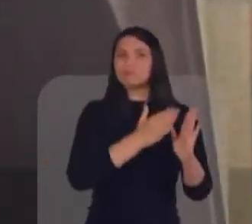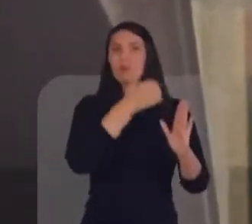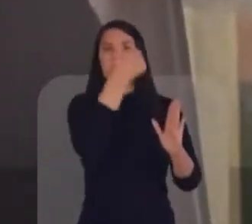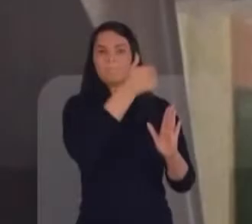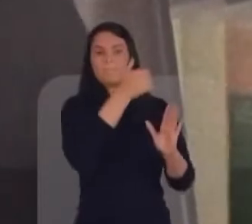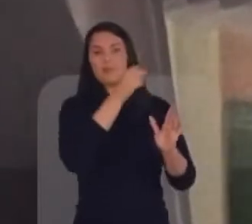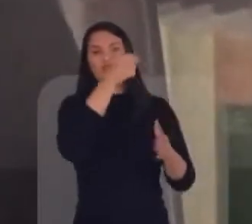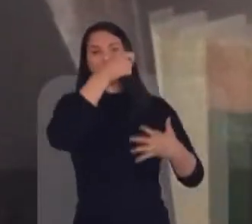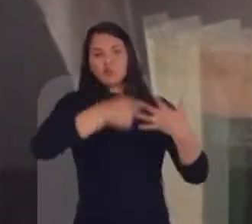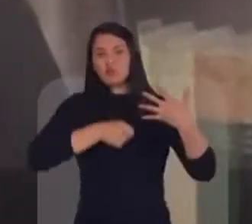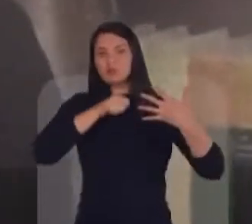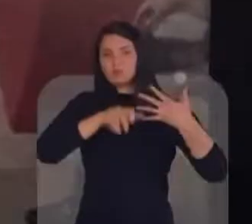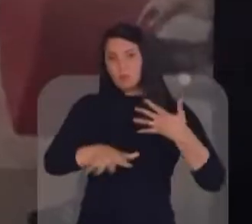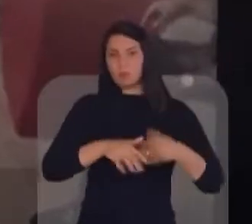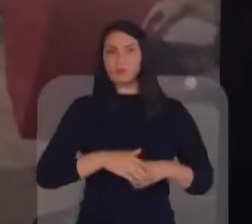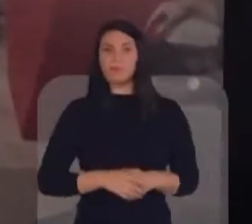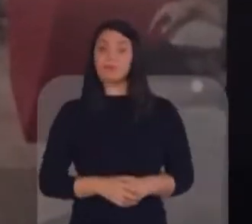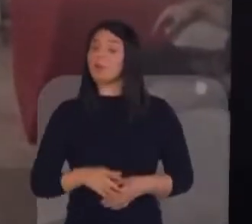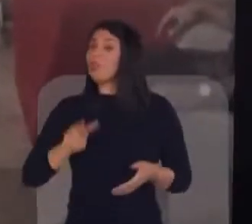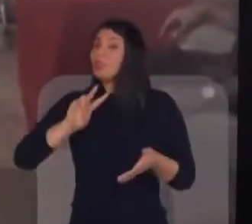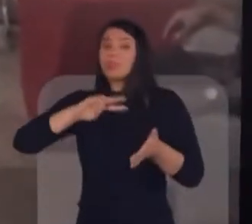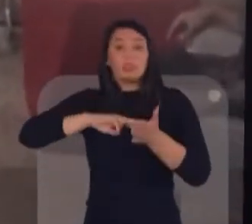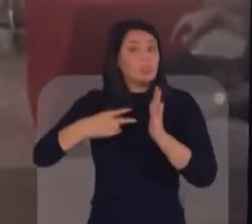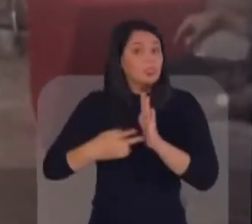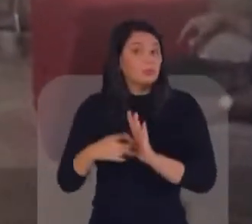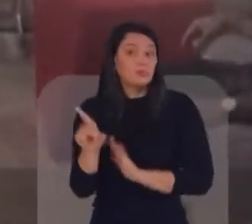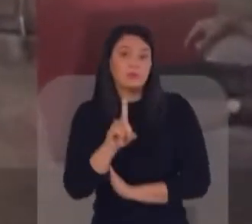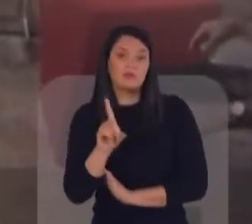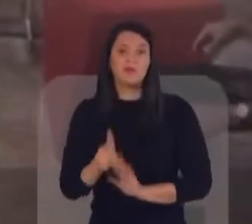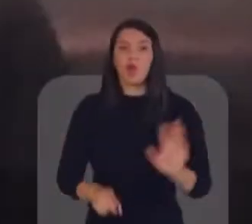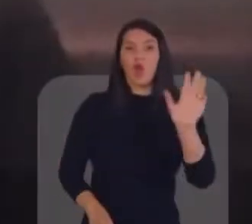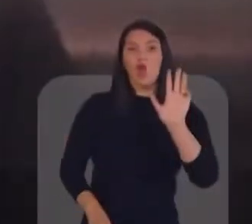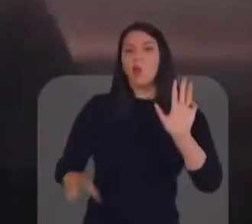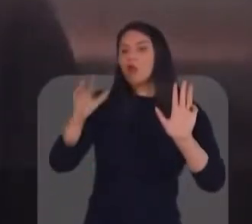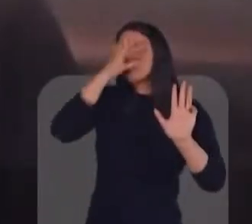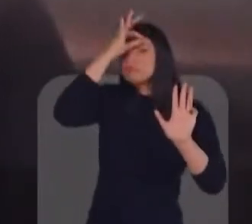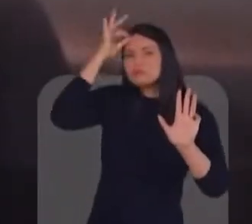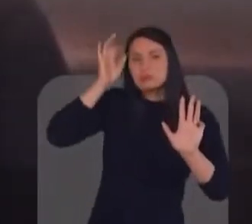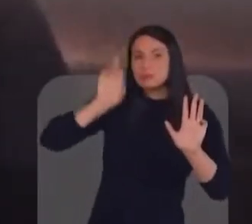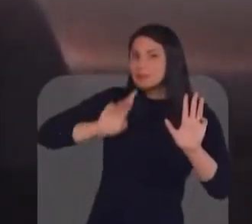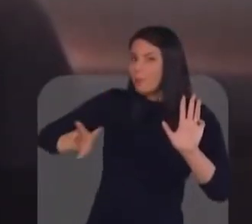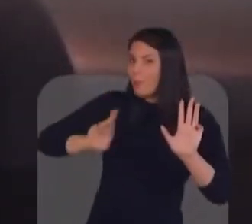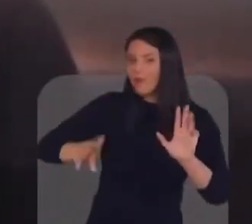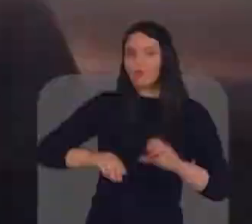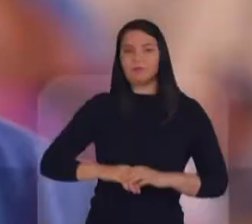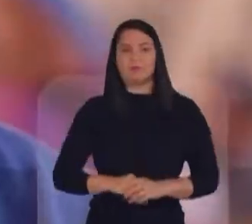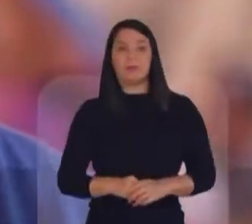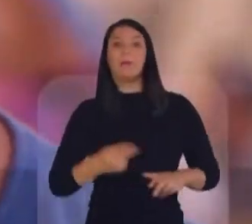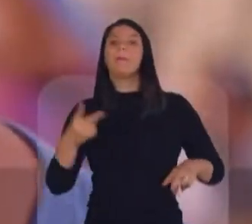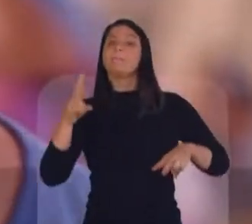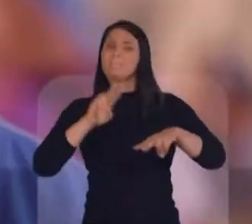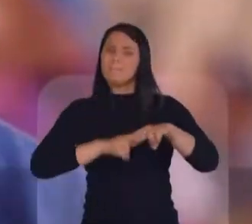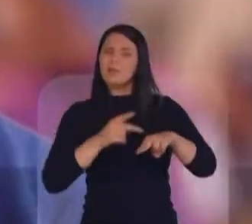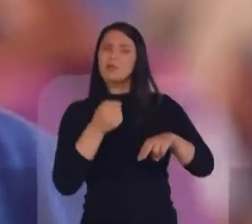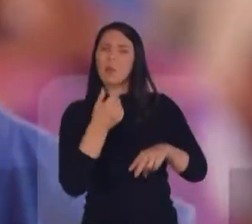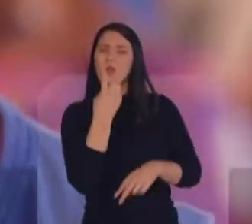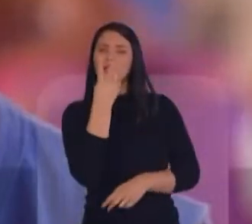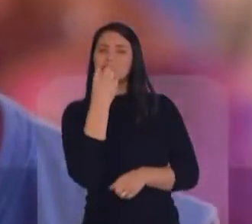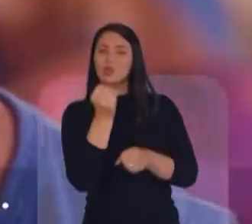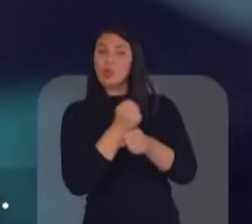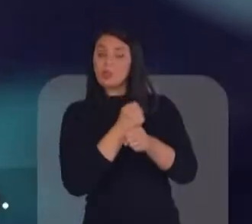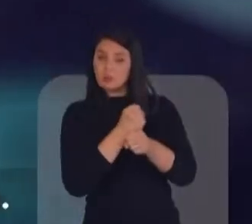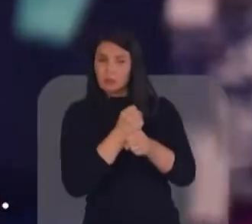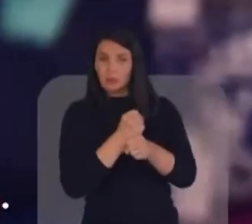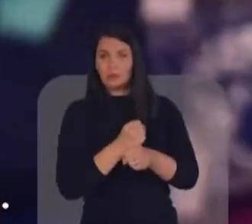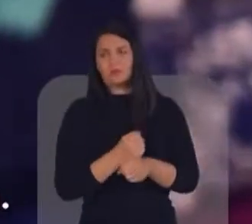outra jurisdição. Isso não quer dizer também que o ex-presidente Lula foi inocentado. Foi preso, ficou quase